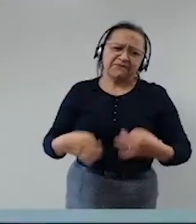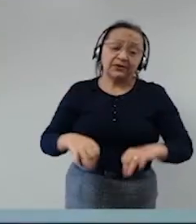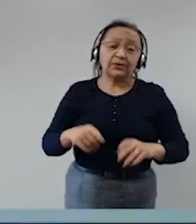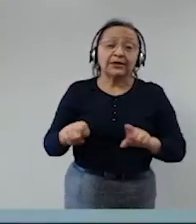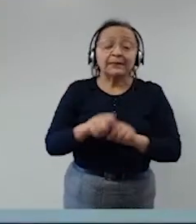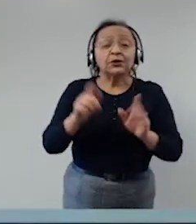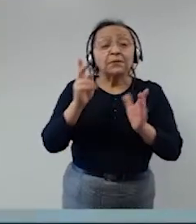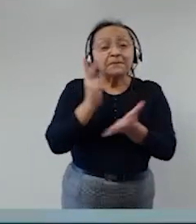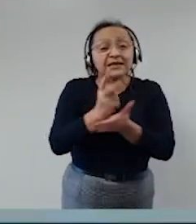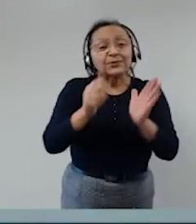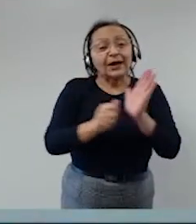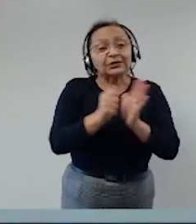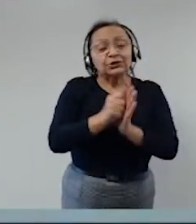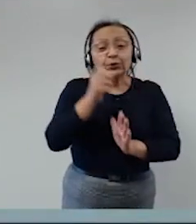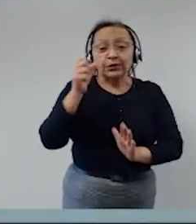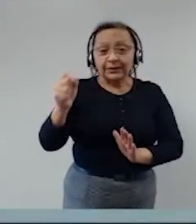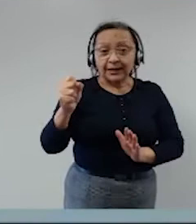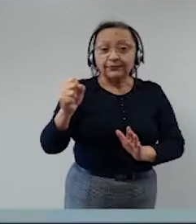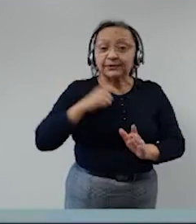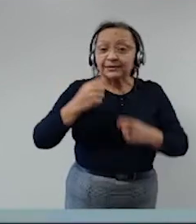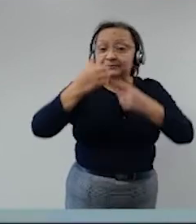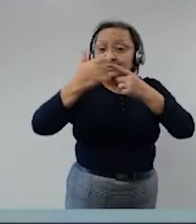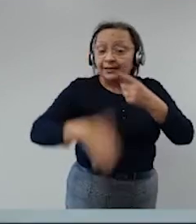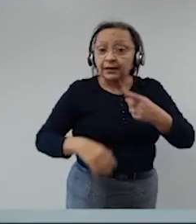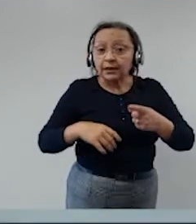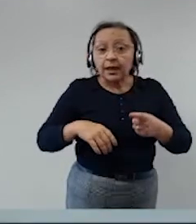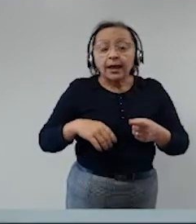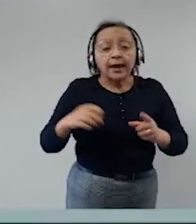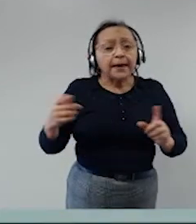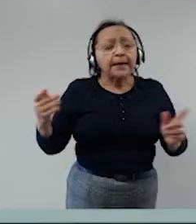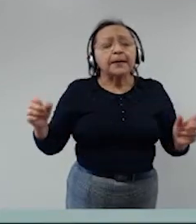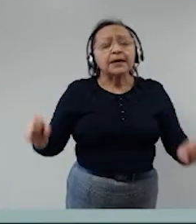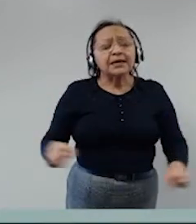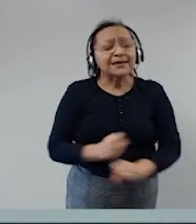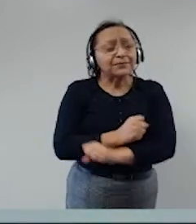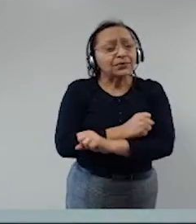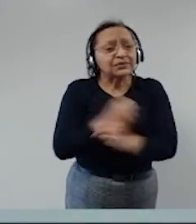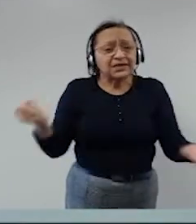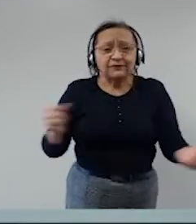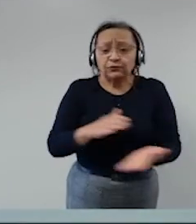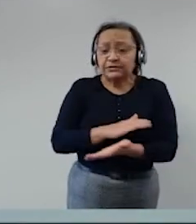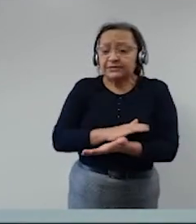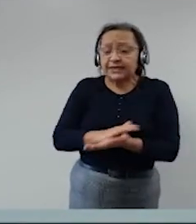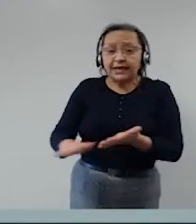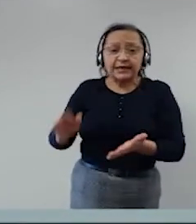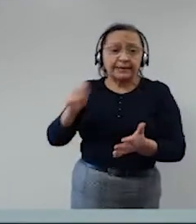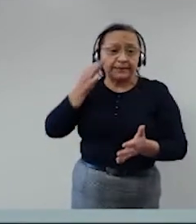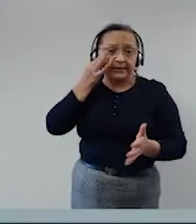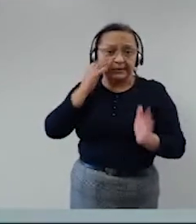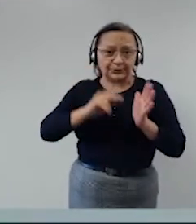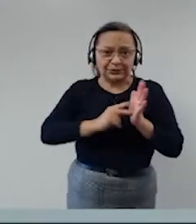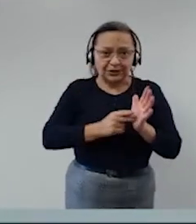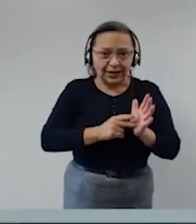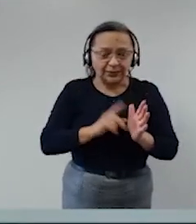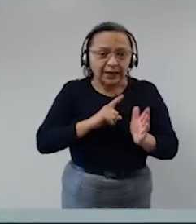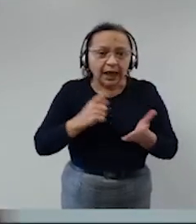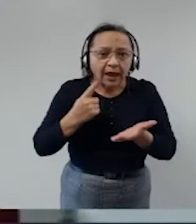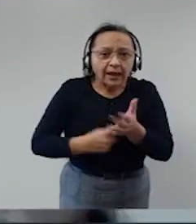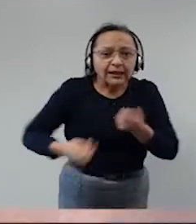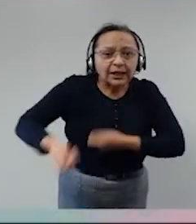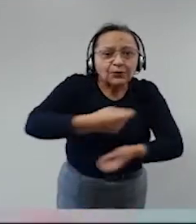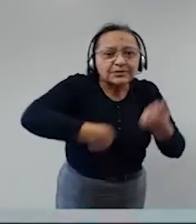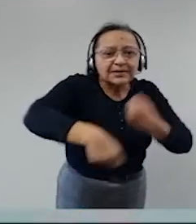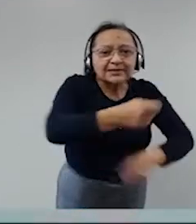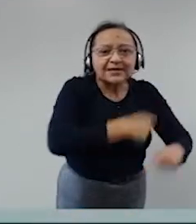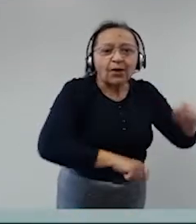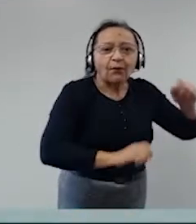artigo 8º disse que era indispensável a negociação coletiva a presença do sindicato. Mas as MPs que nós